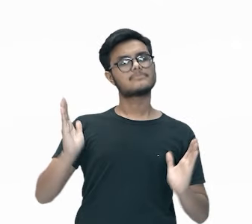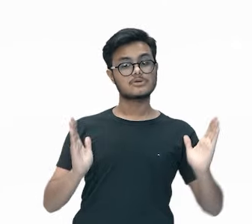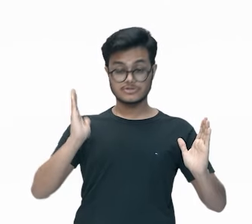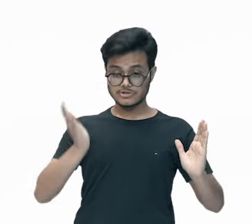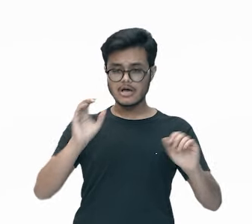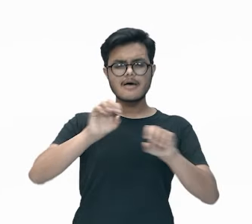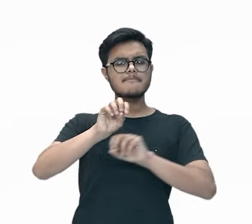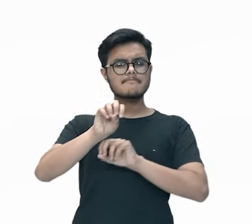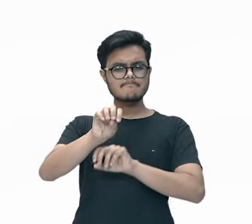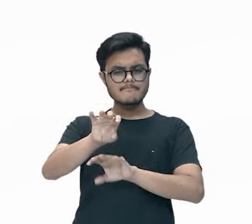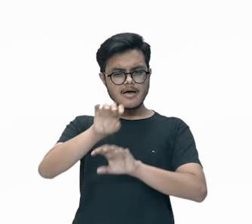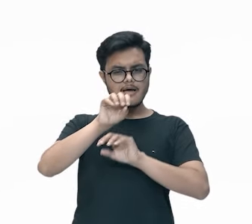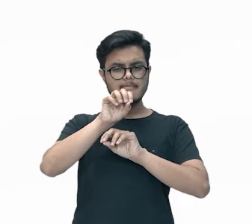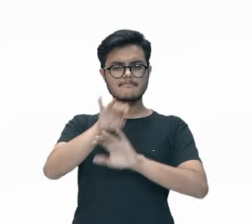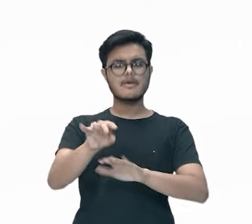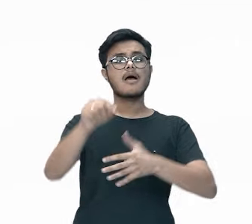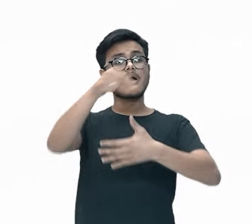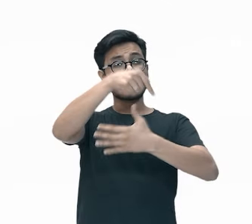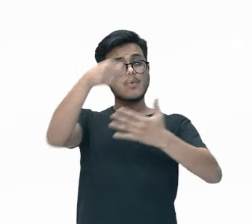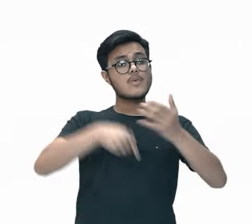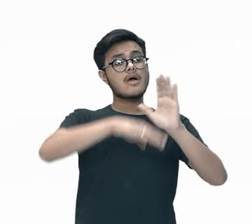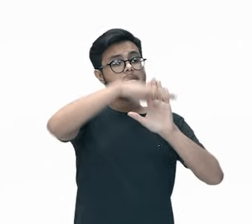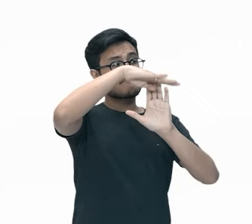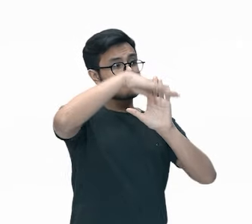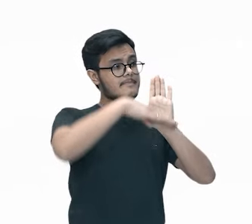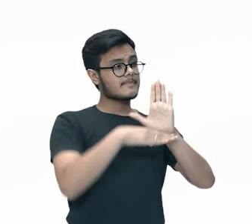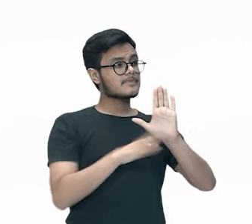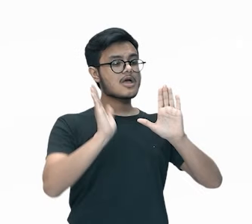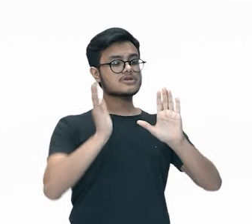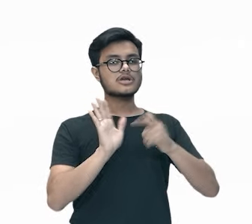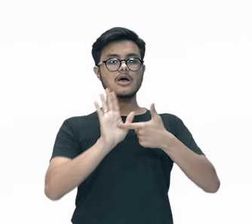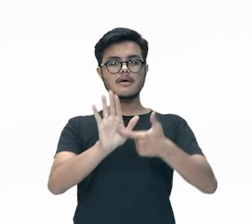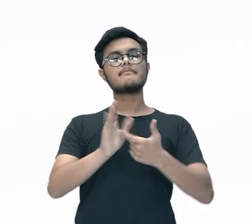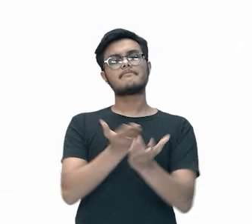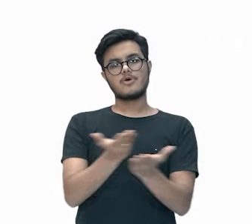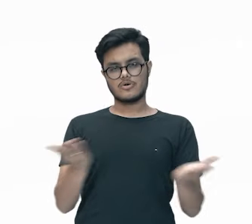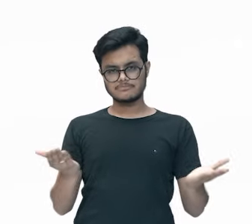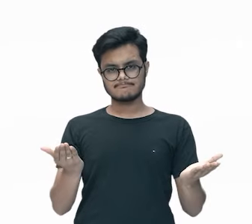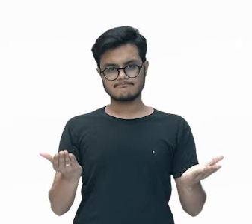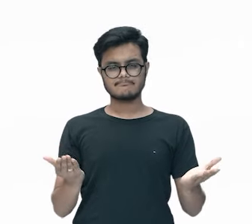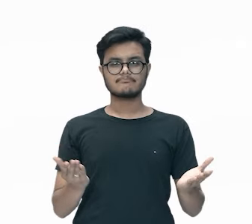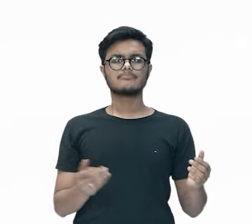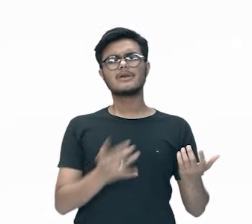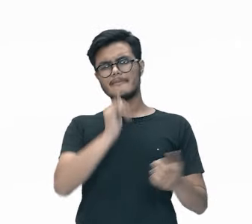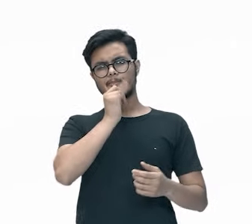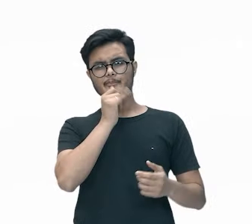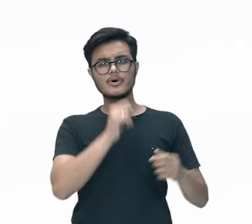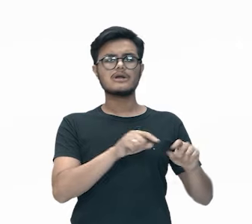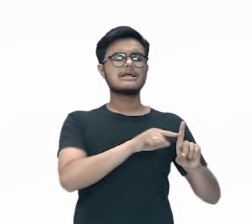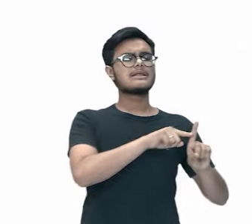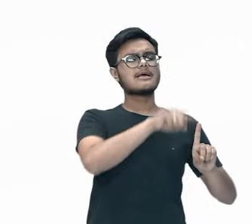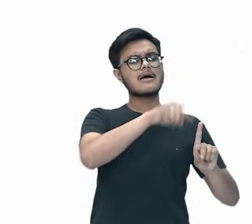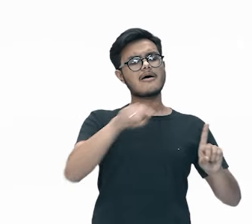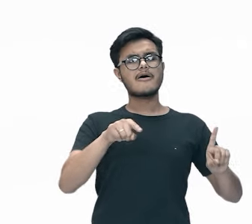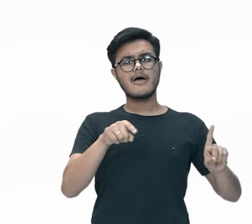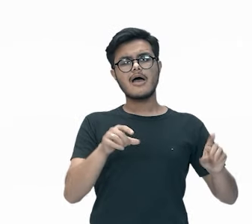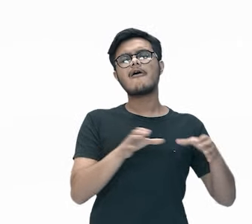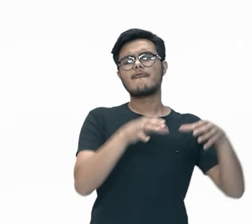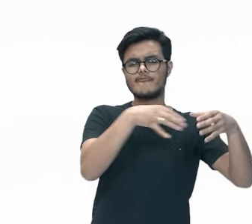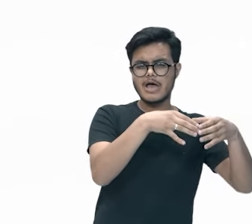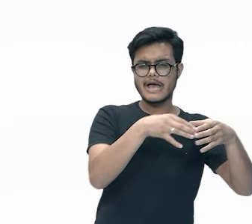trabalhados aqueles conceitos de classificação de cadeia, como é o caso de cadeia aberta, fechada,